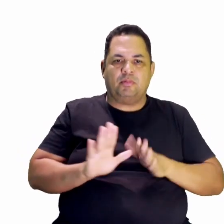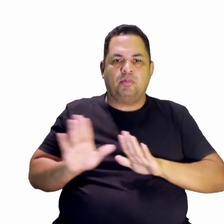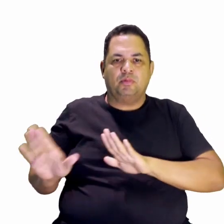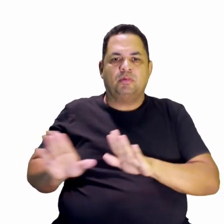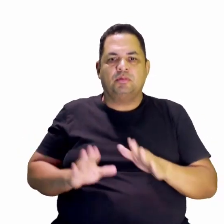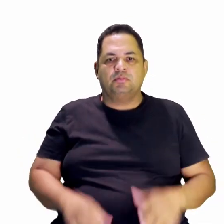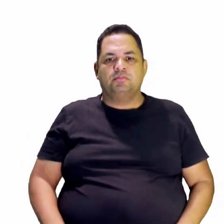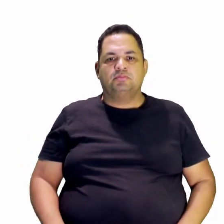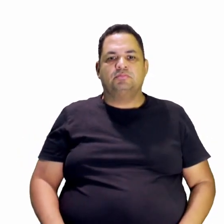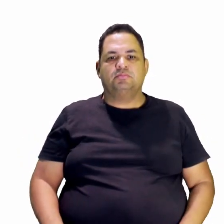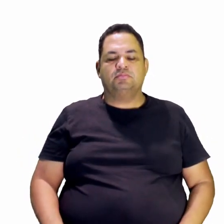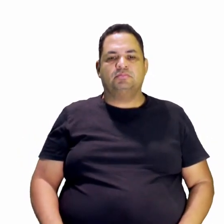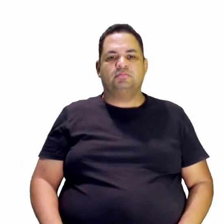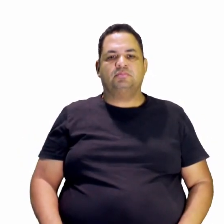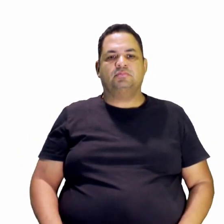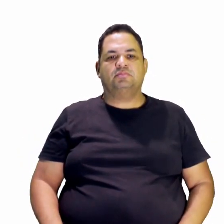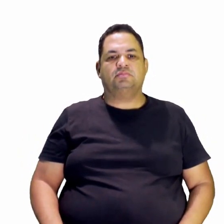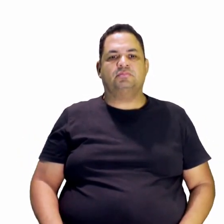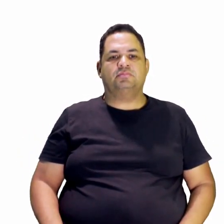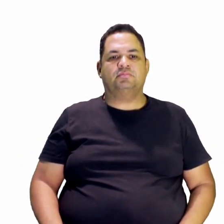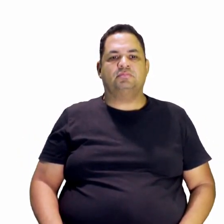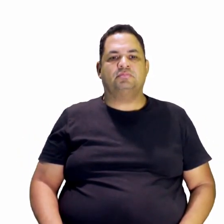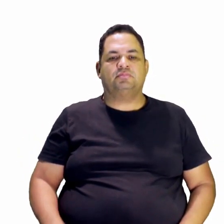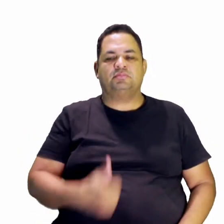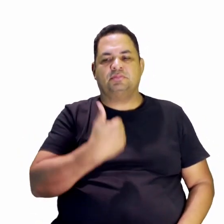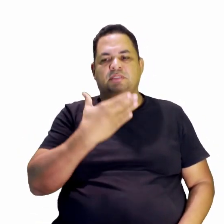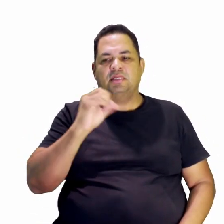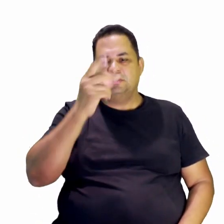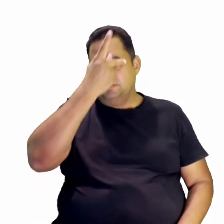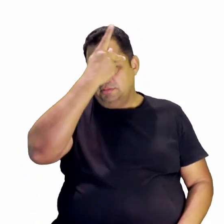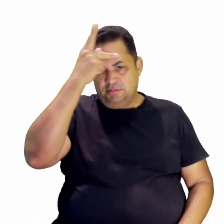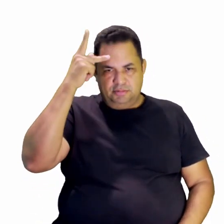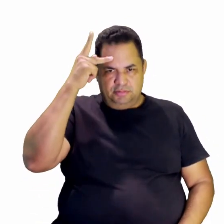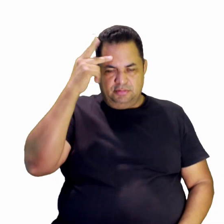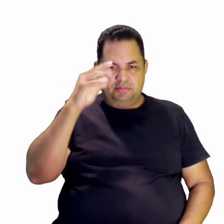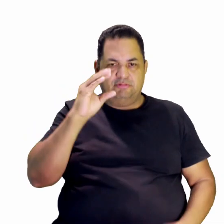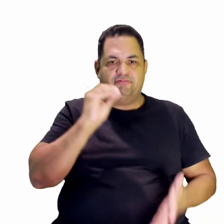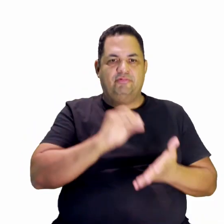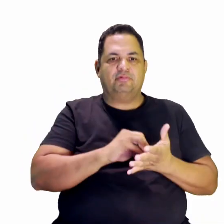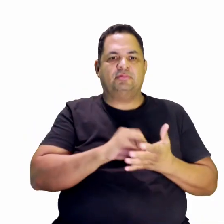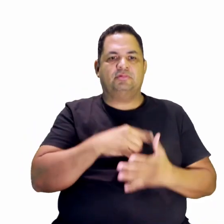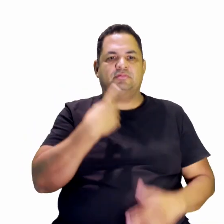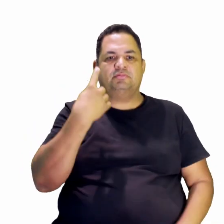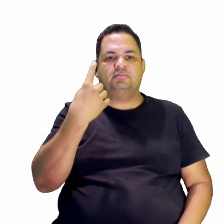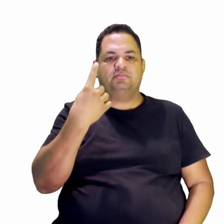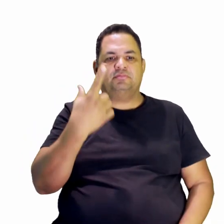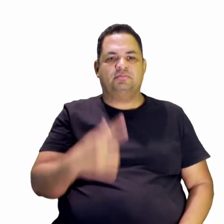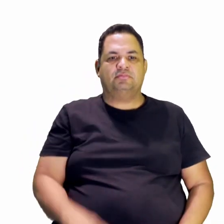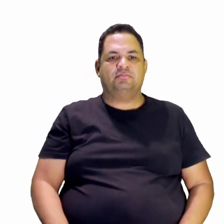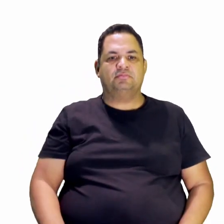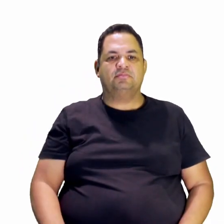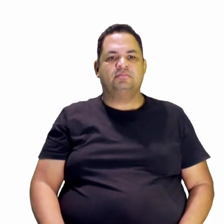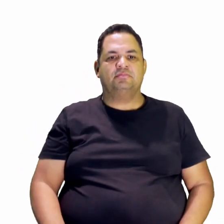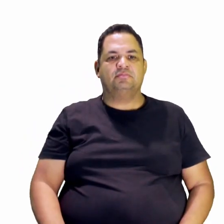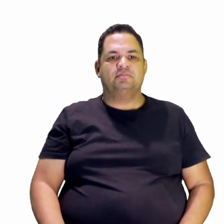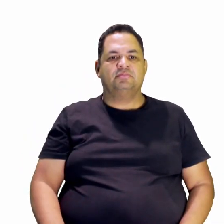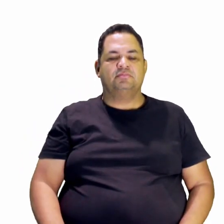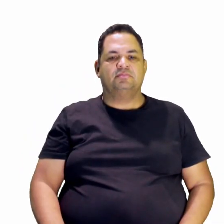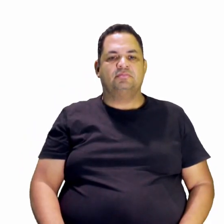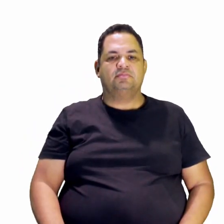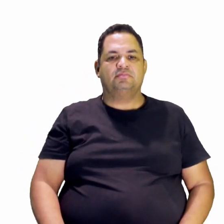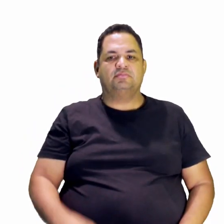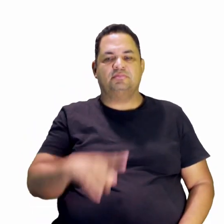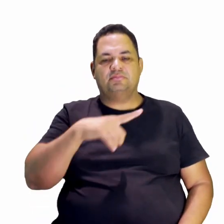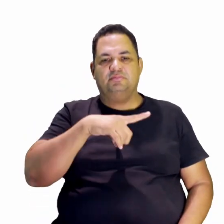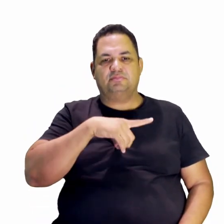olha, um monte de pessoas aí, não sei se estão todos, são 10, 3, 6, 9, faltou um aí que eu não sei onde está, não deu para ver, mas lá diz que são